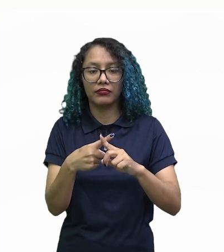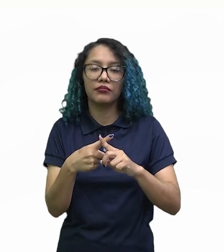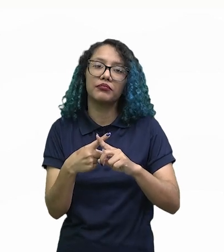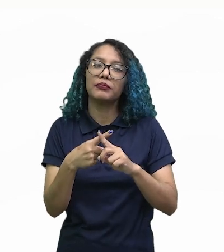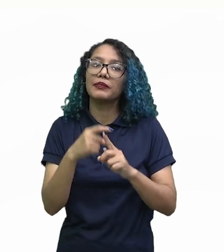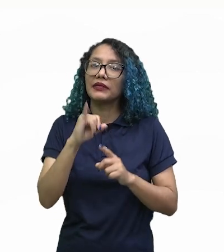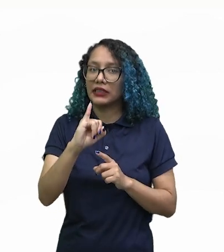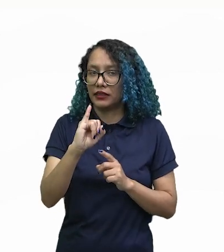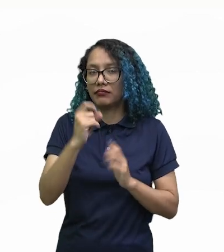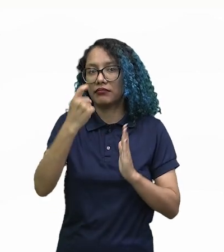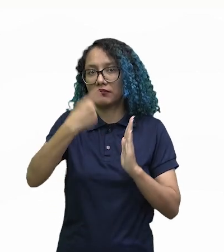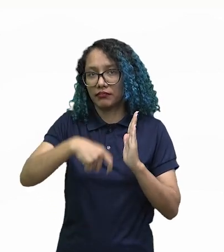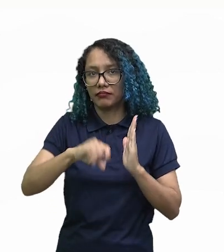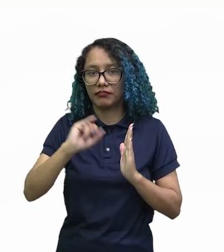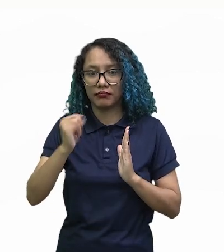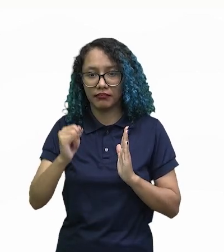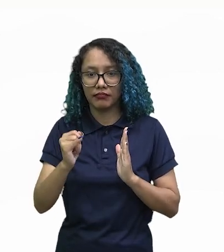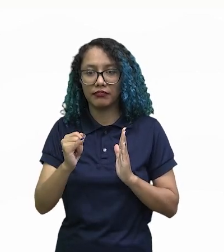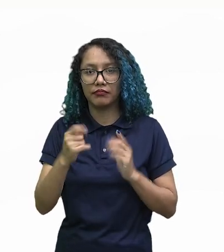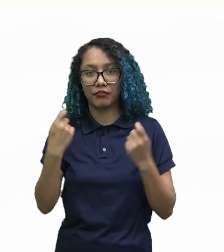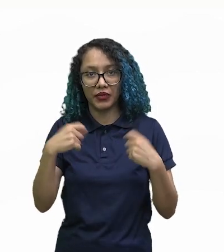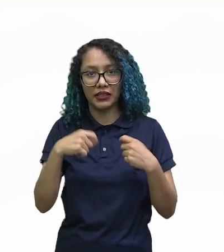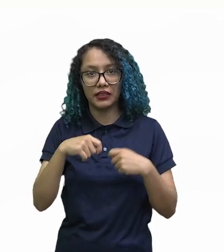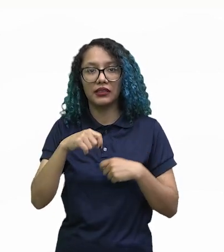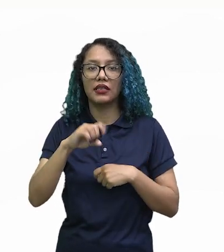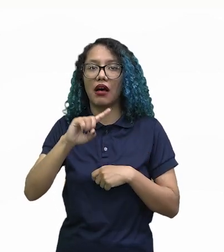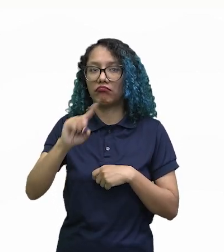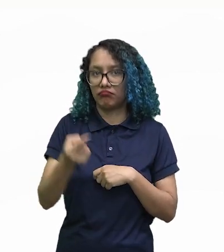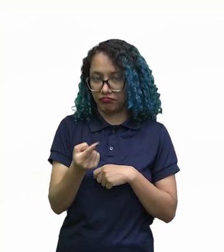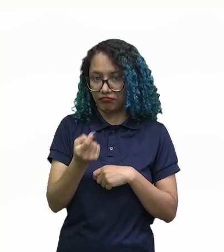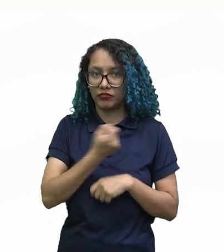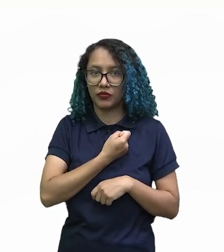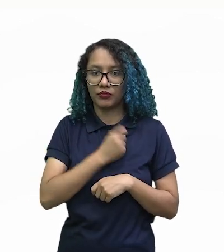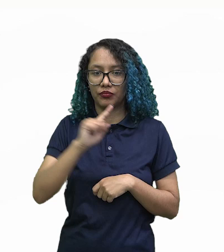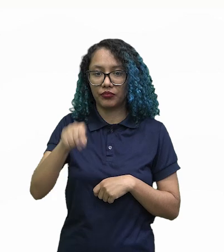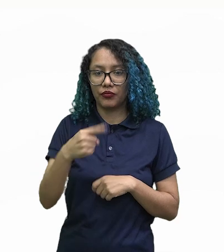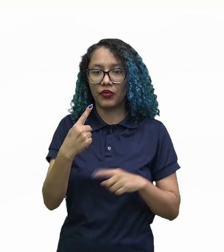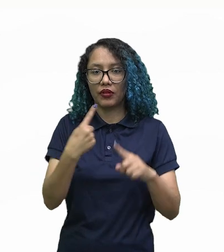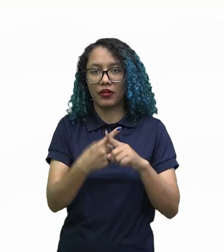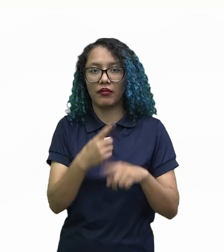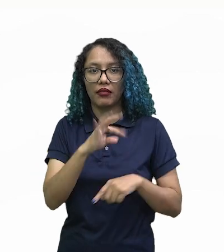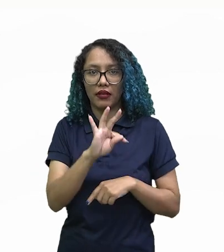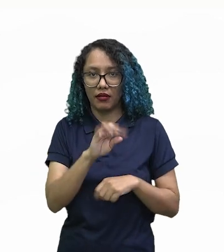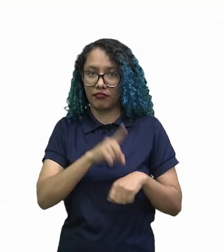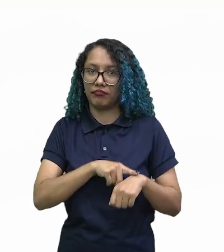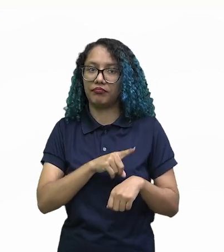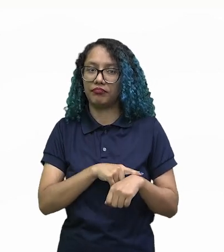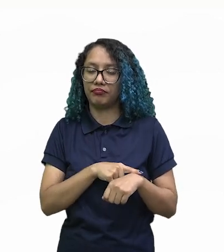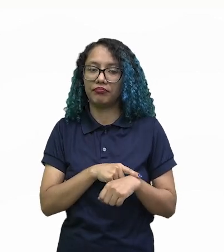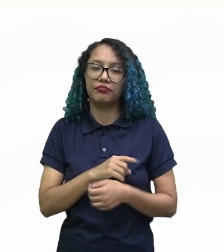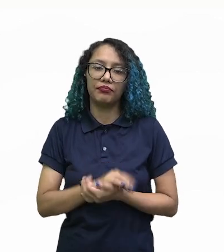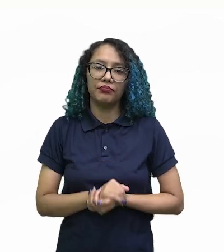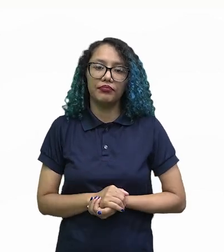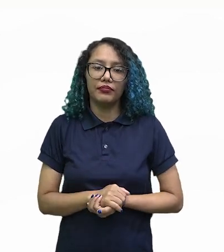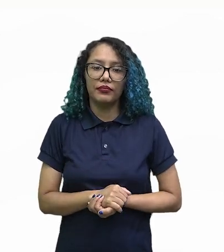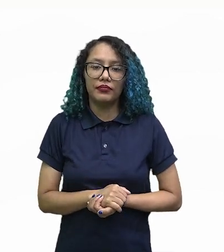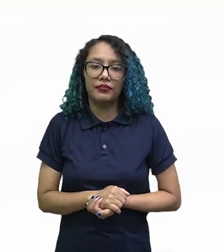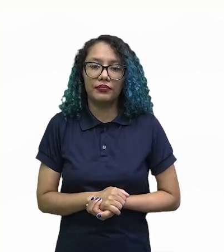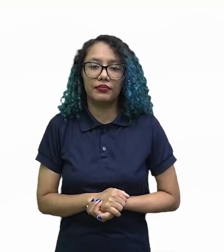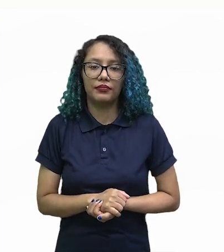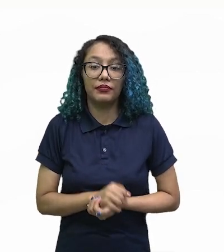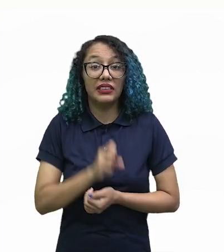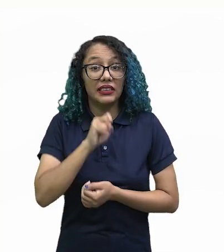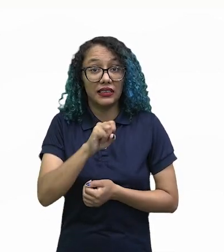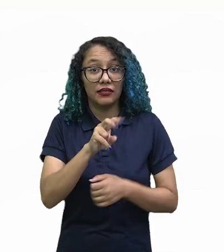pela taxa, que precisa estar em número decimal, multiplicado ali pelo tempo. Então, se você